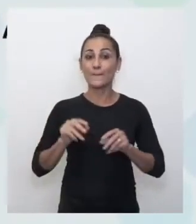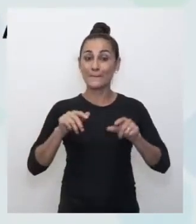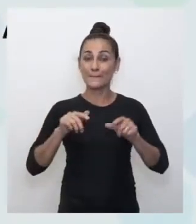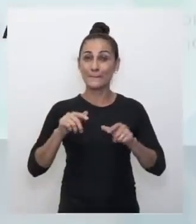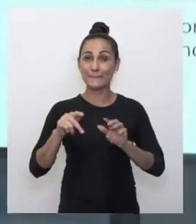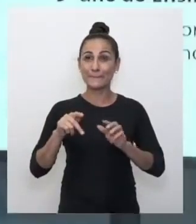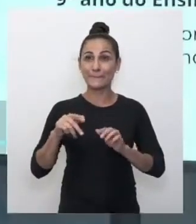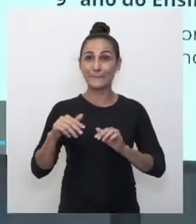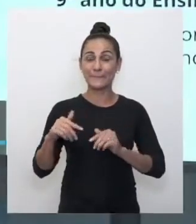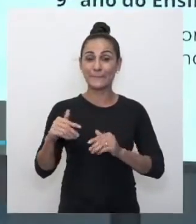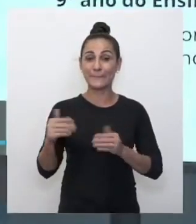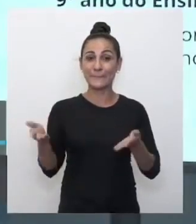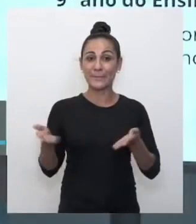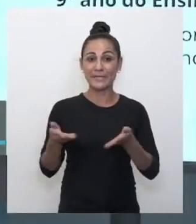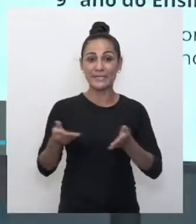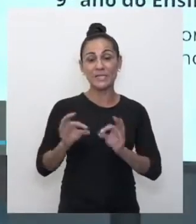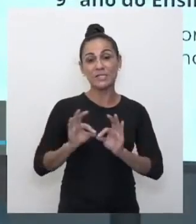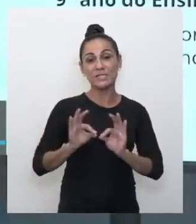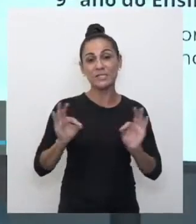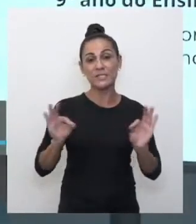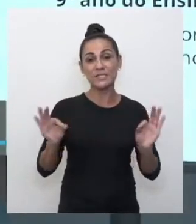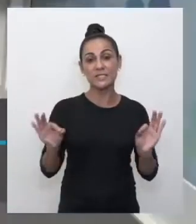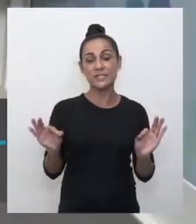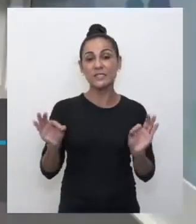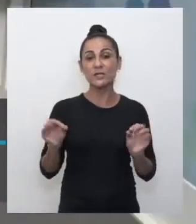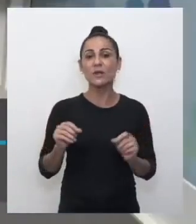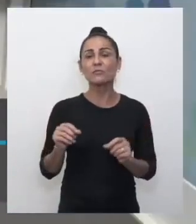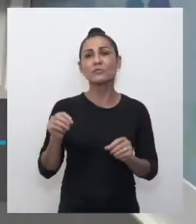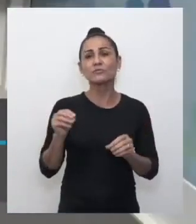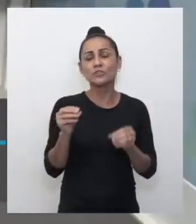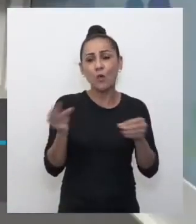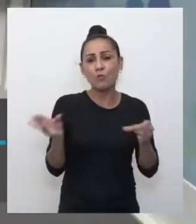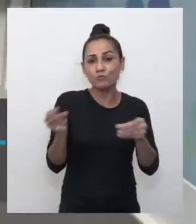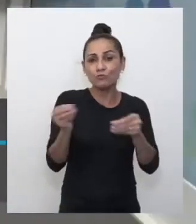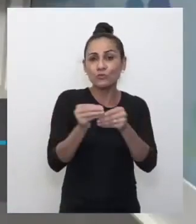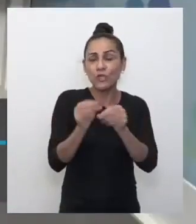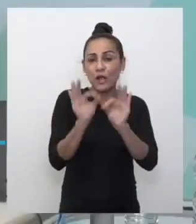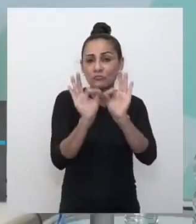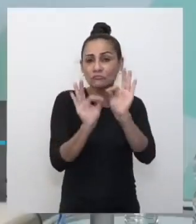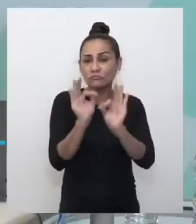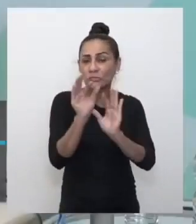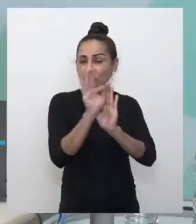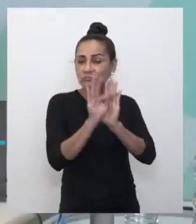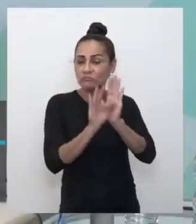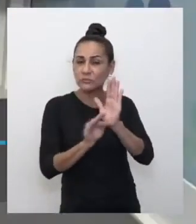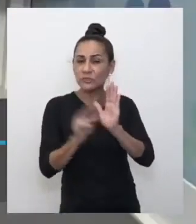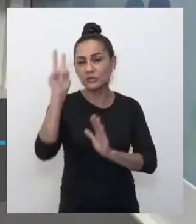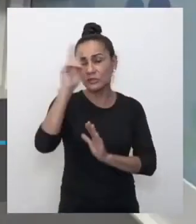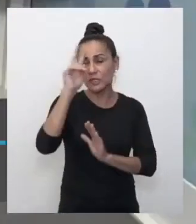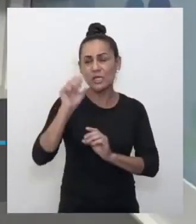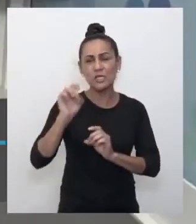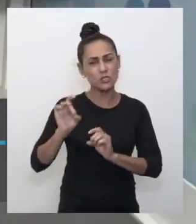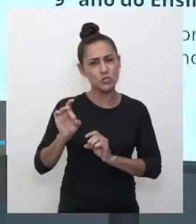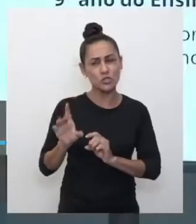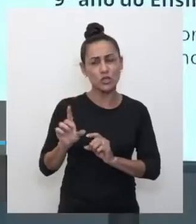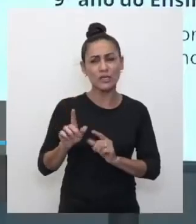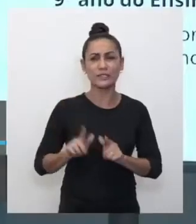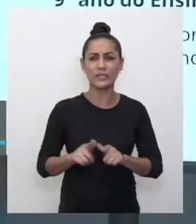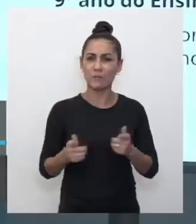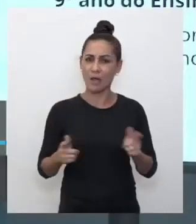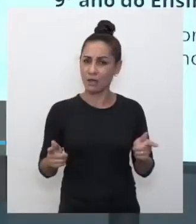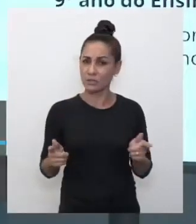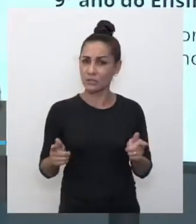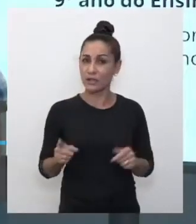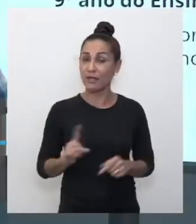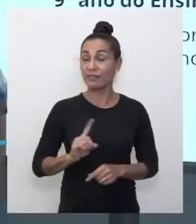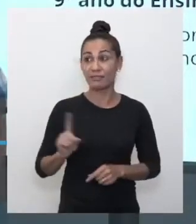para narrativas, ou seja, contar aí historinhas, né, Ed? É isso aí, mas essa é só gramática, João? Não, a gente vai usar lá o que a gente